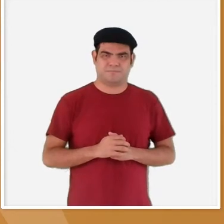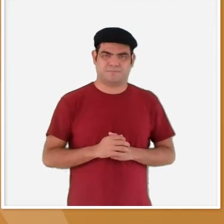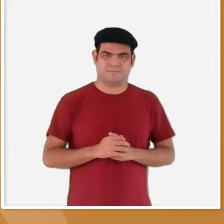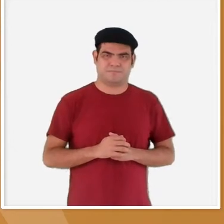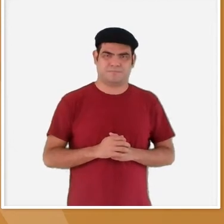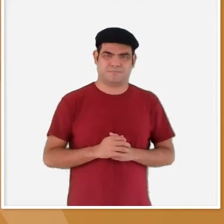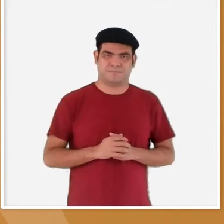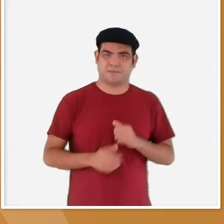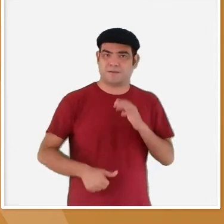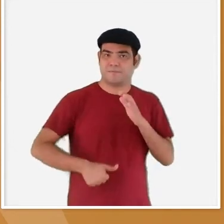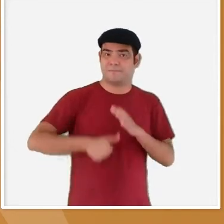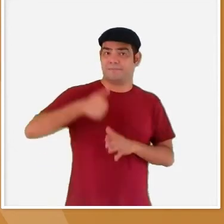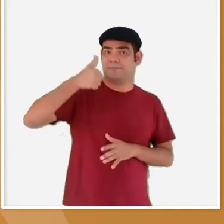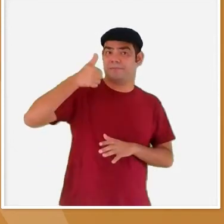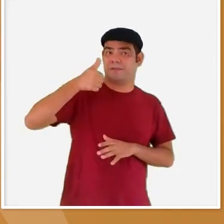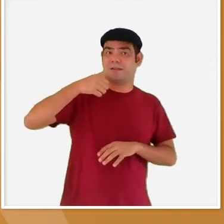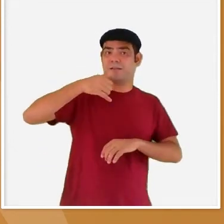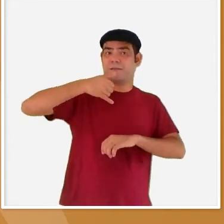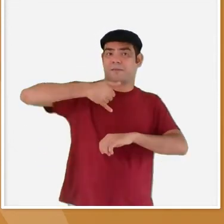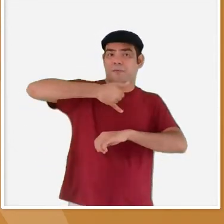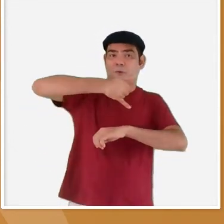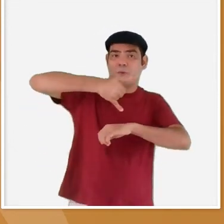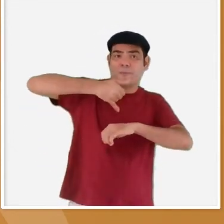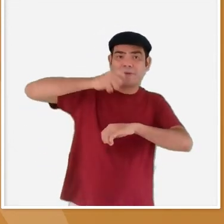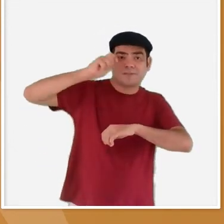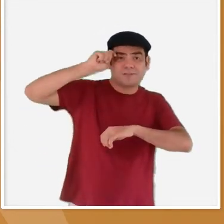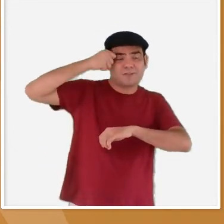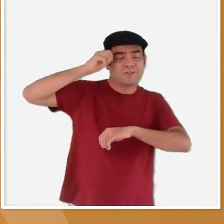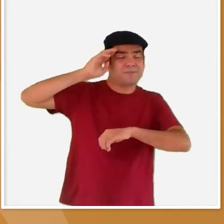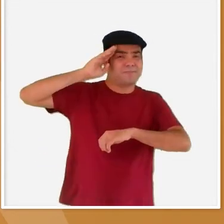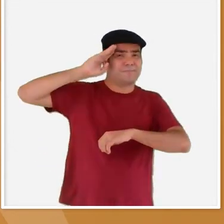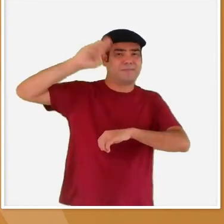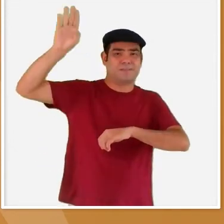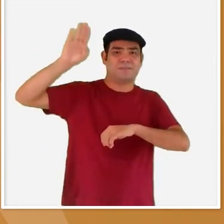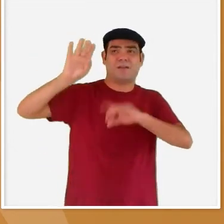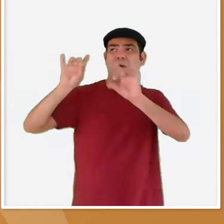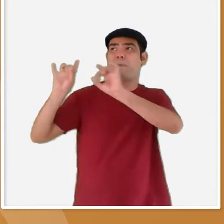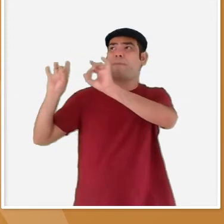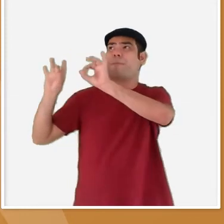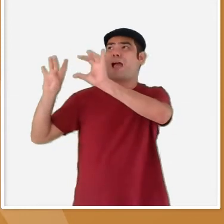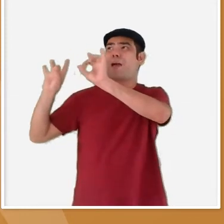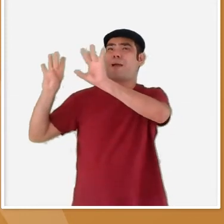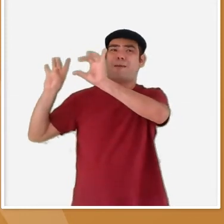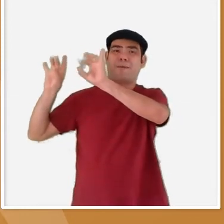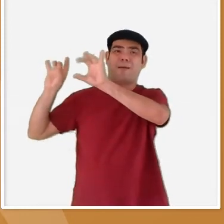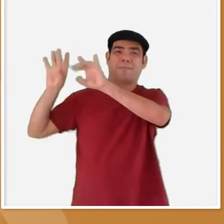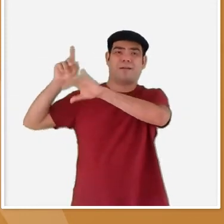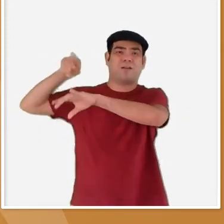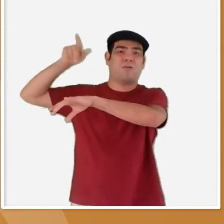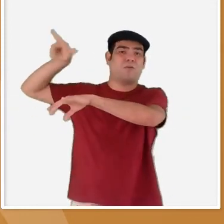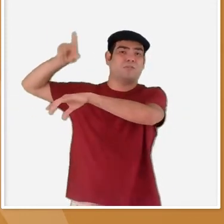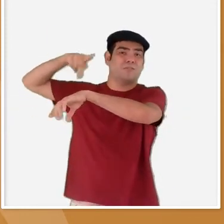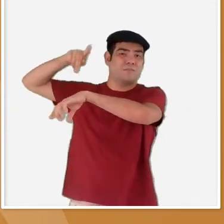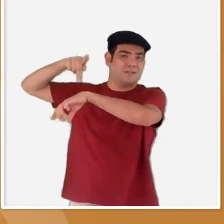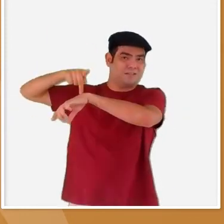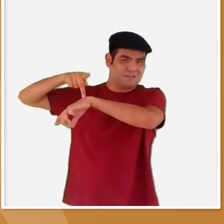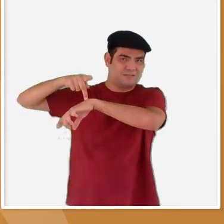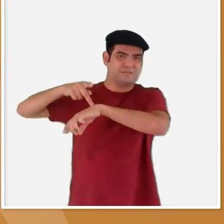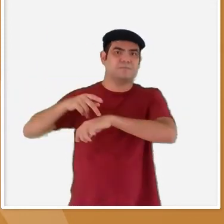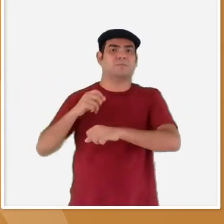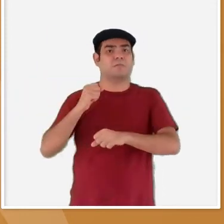Tá? E o petróleo é o principal produto de exportação, tá bom? Produz